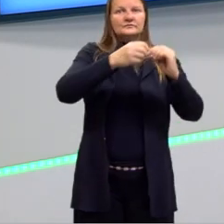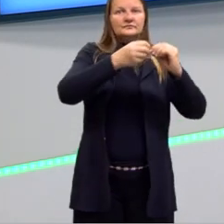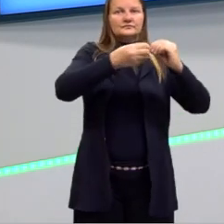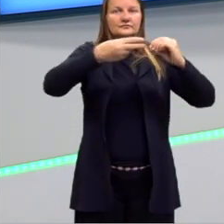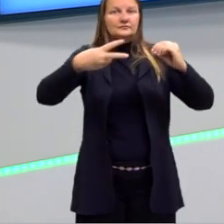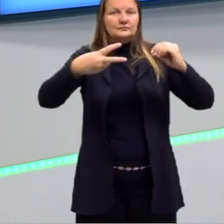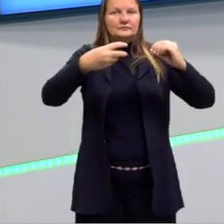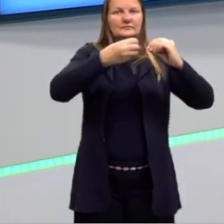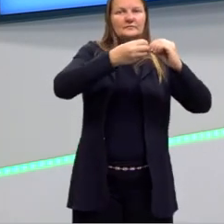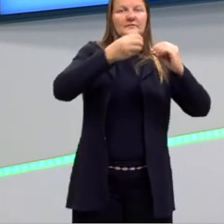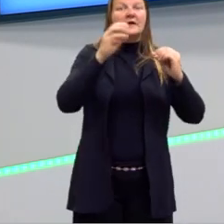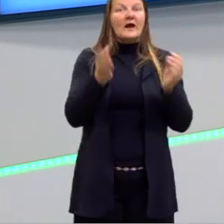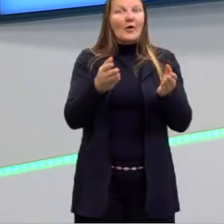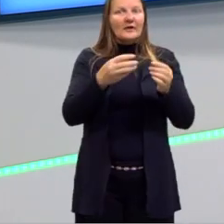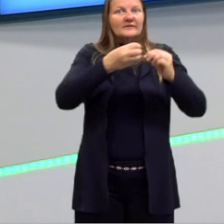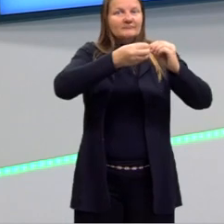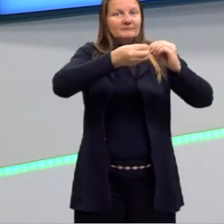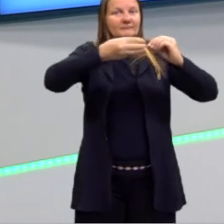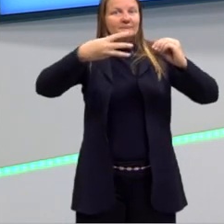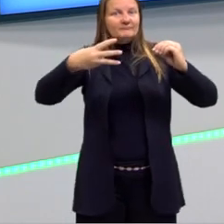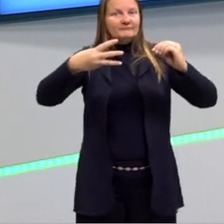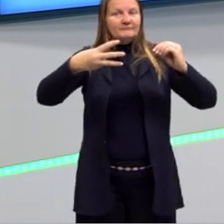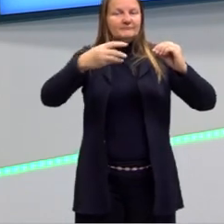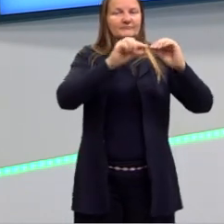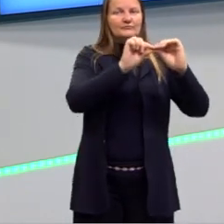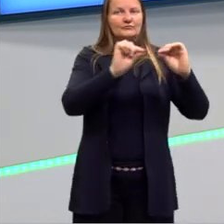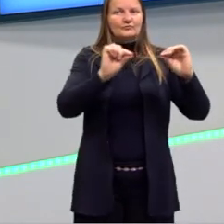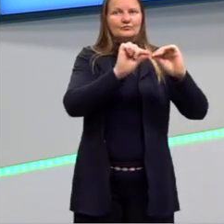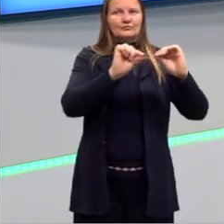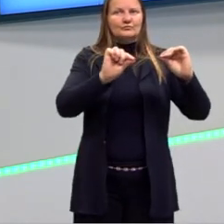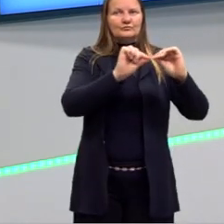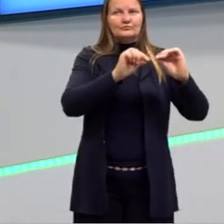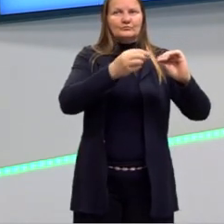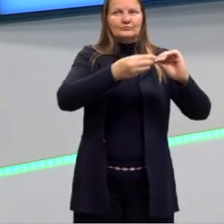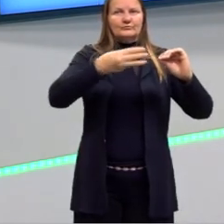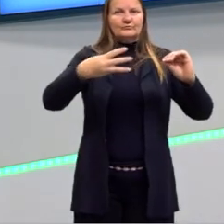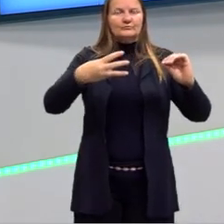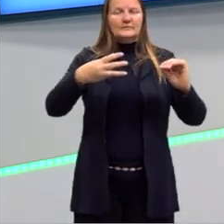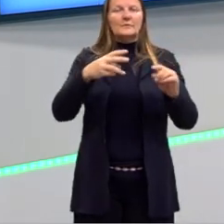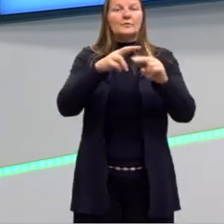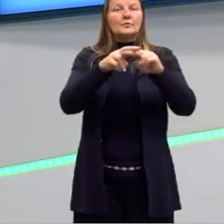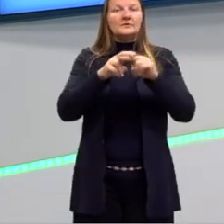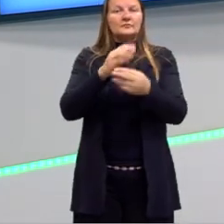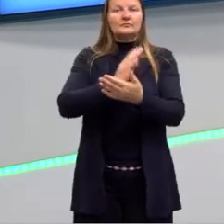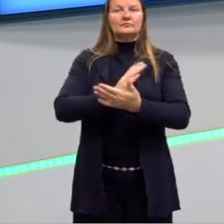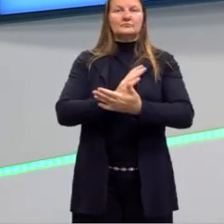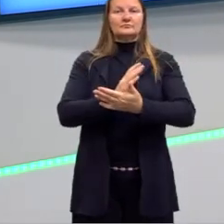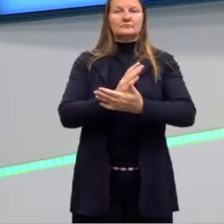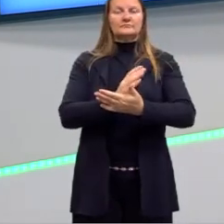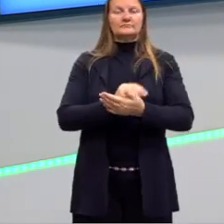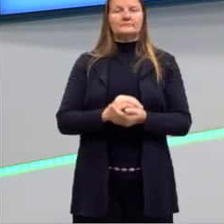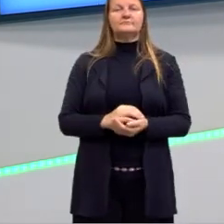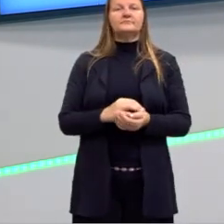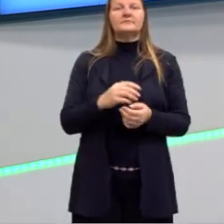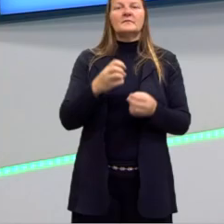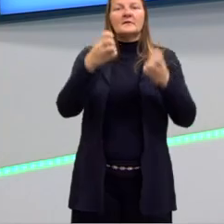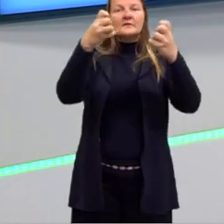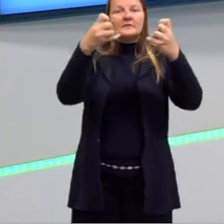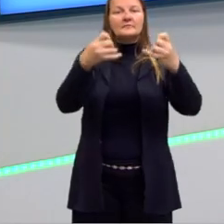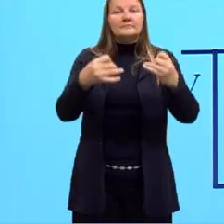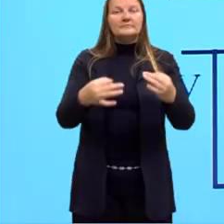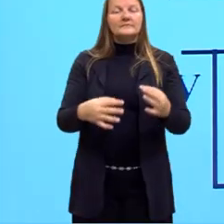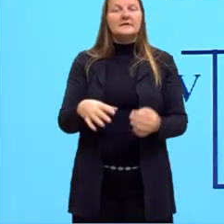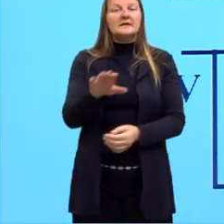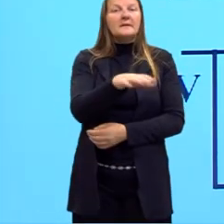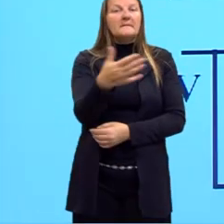aqui indica para a gente que ela já se divide em três tá por isso que a gente chama isso aqui de um passo intermediário certo Por isso que eu disse